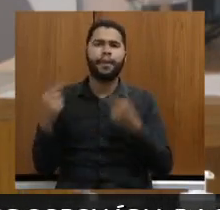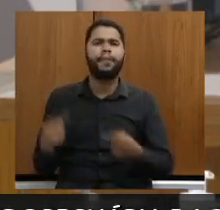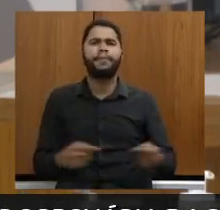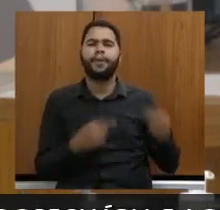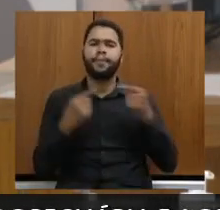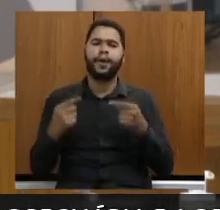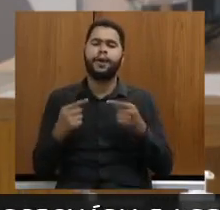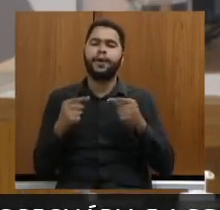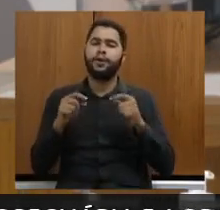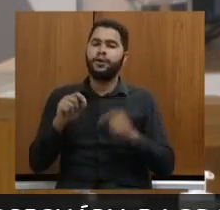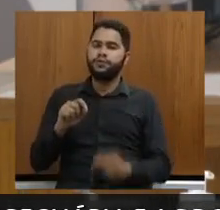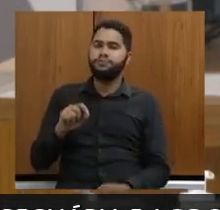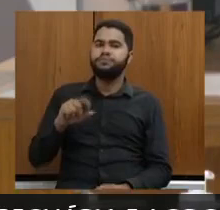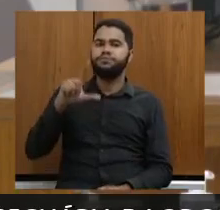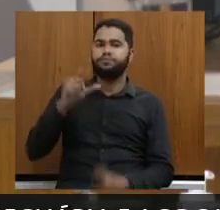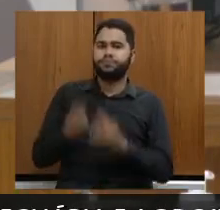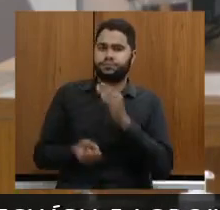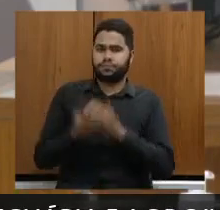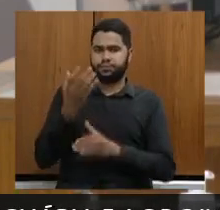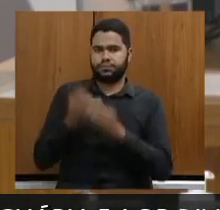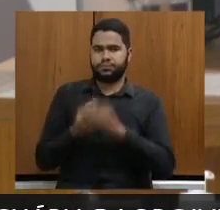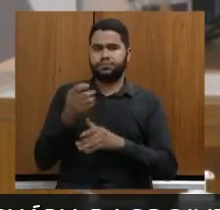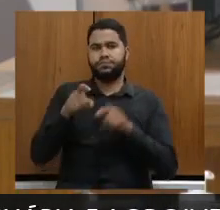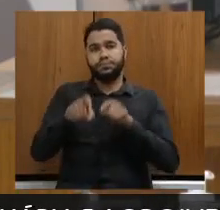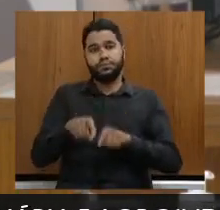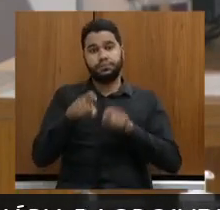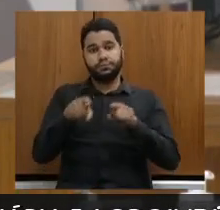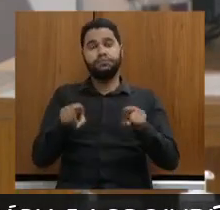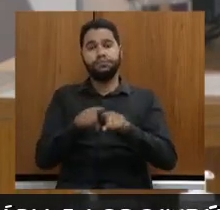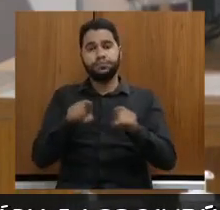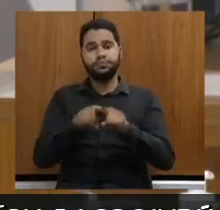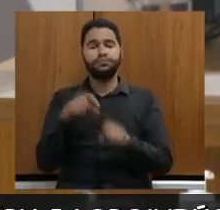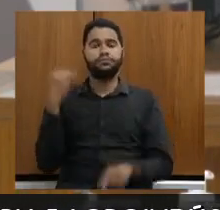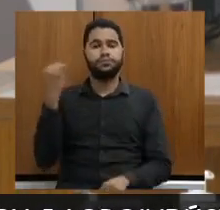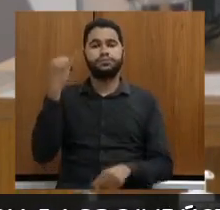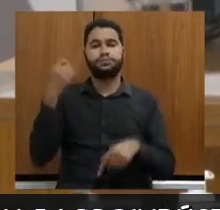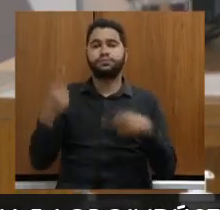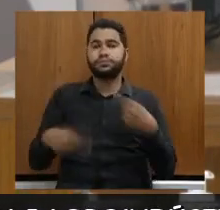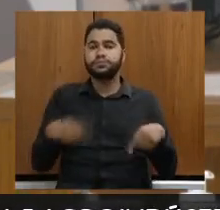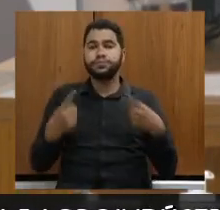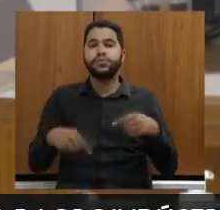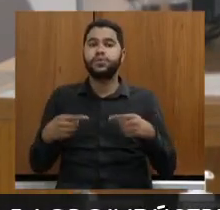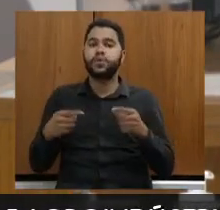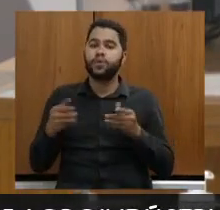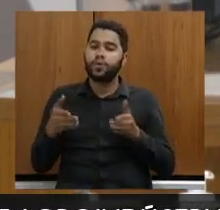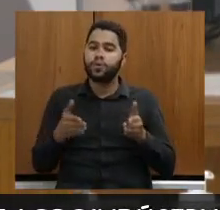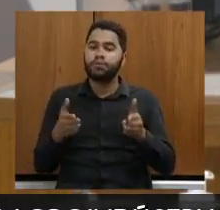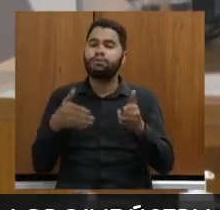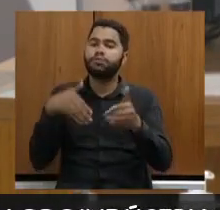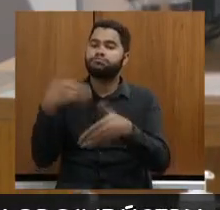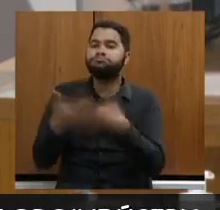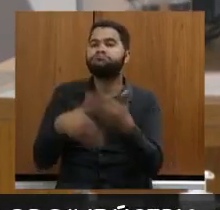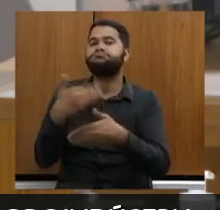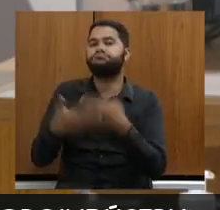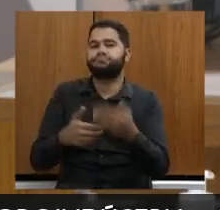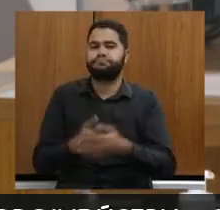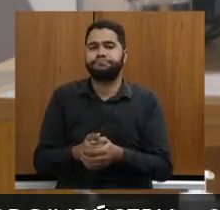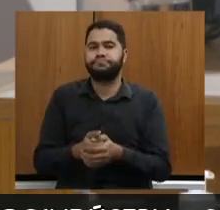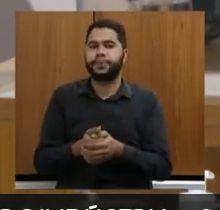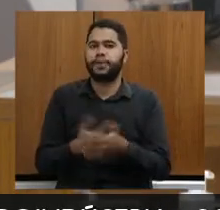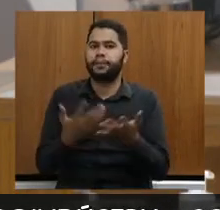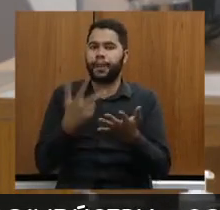o aumento da nossa produção no campo mas é importante discutir junto com a seguir os caminhos do Progresso do desenvolvimento